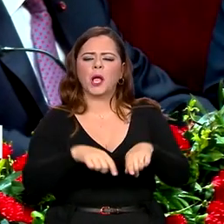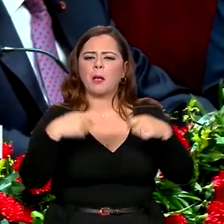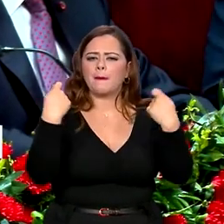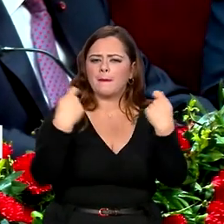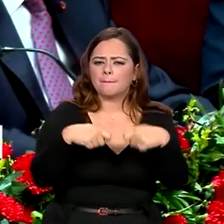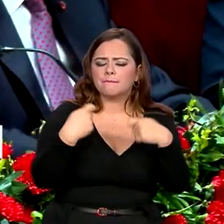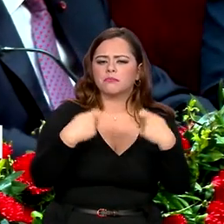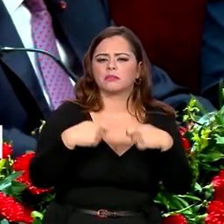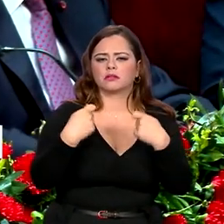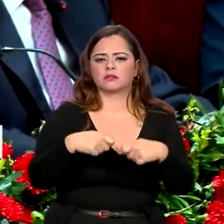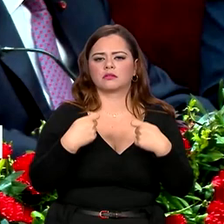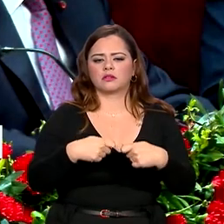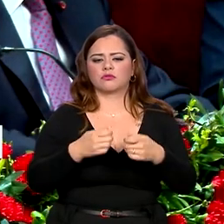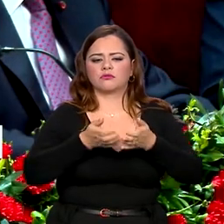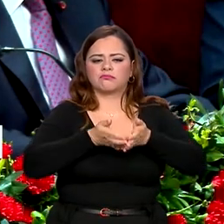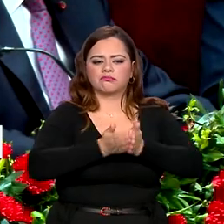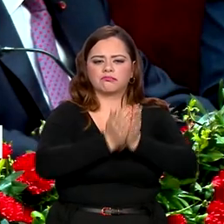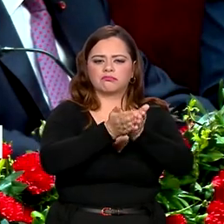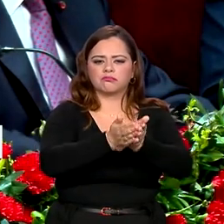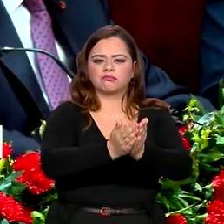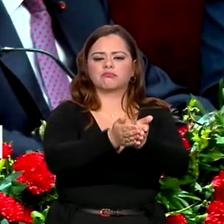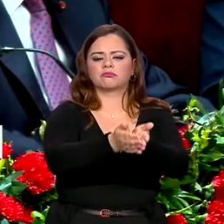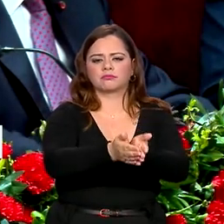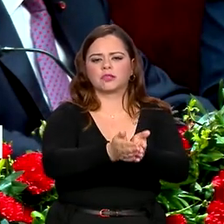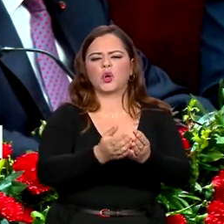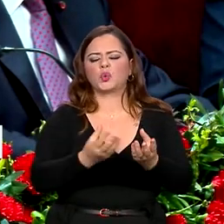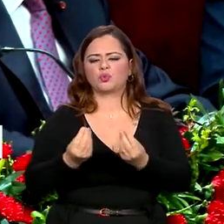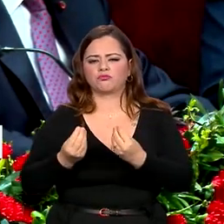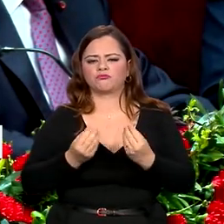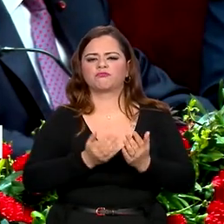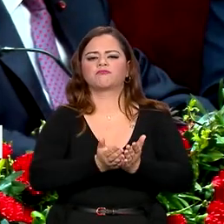pá, navegar, navegar.